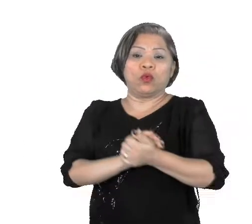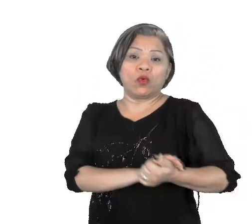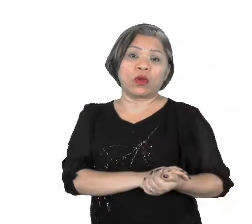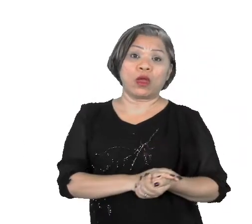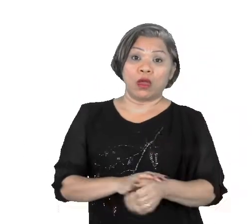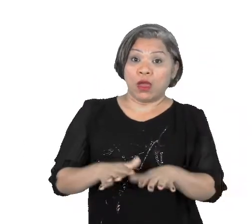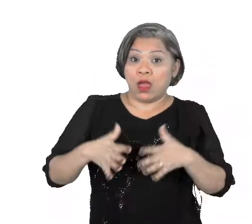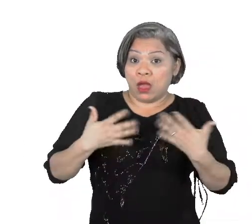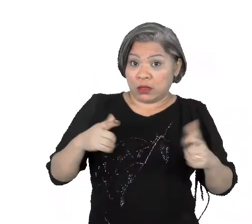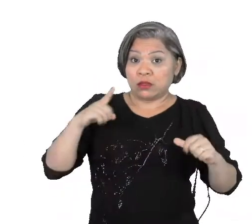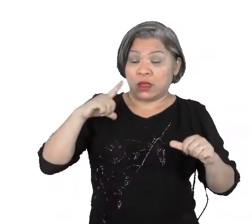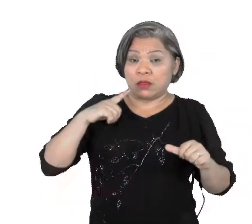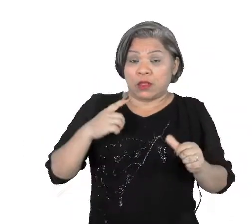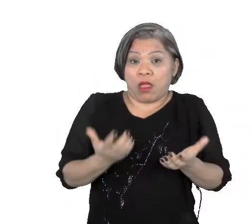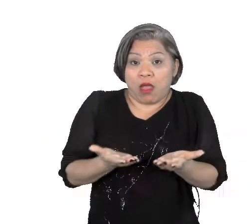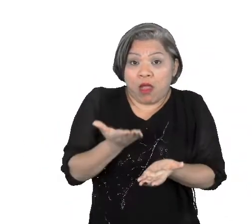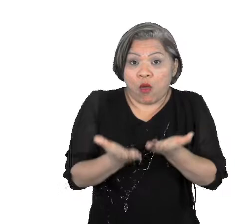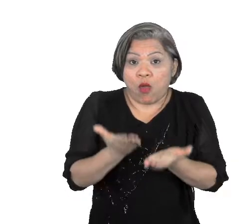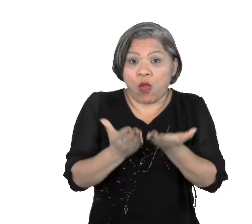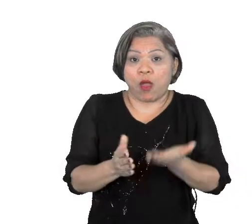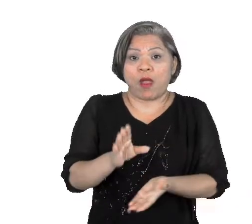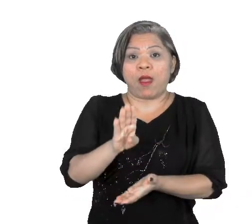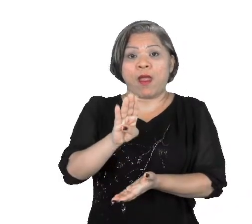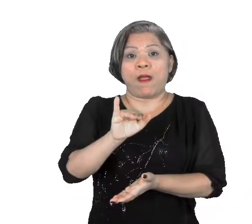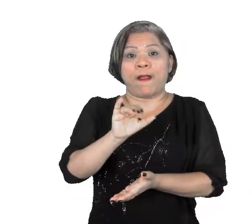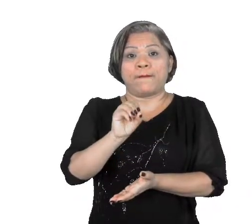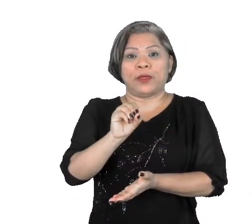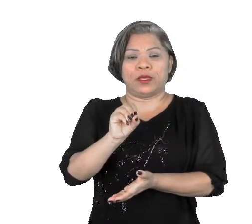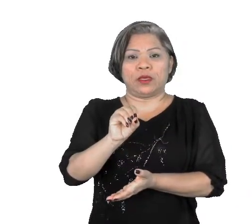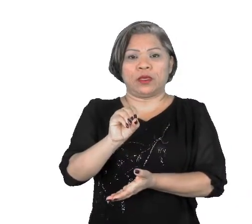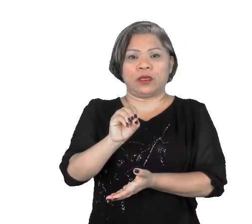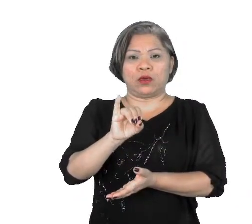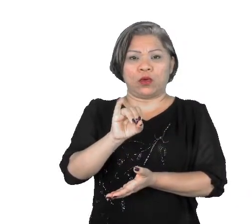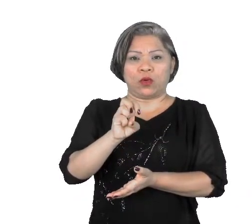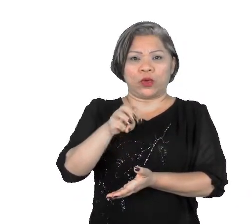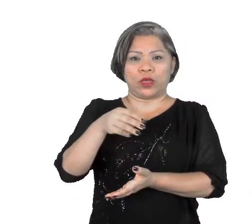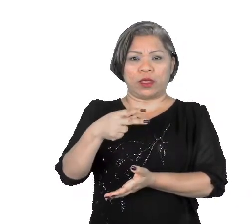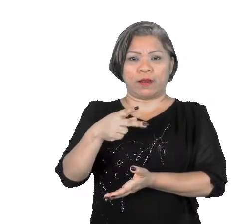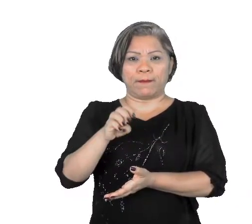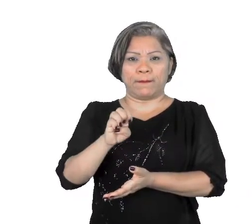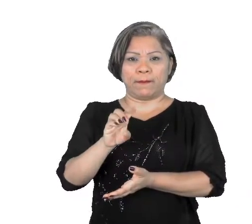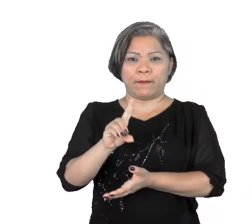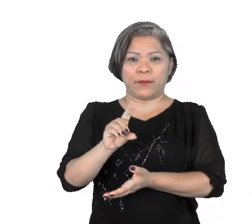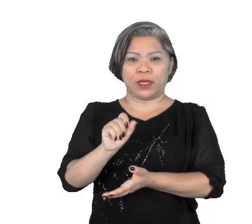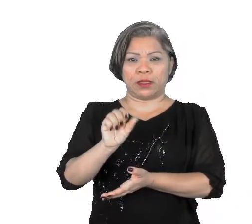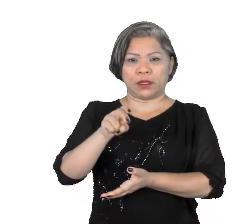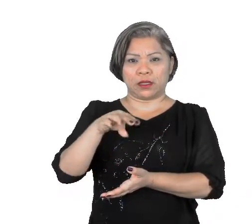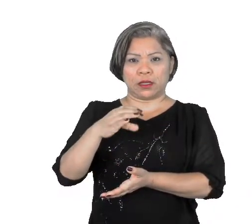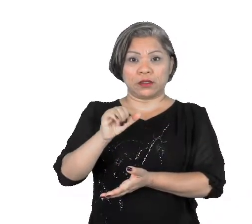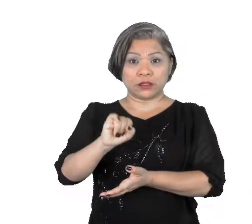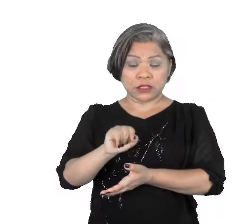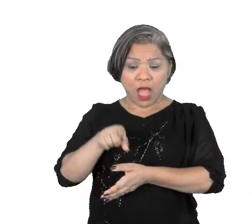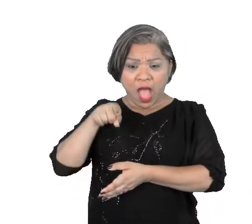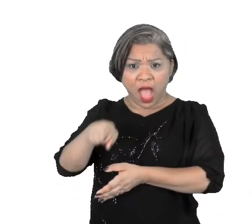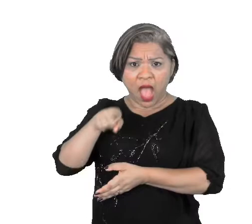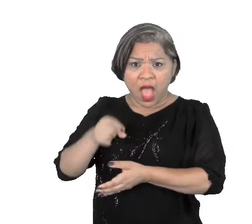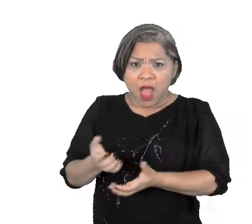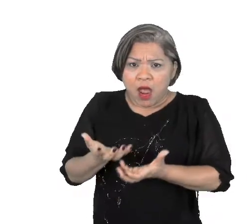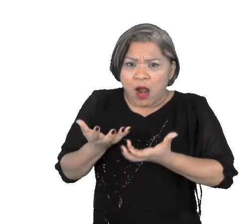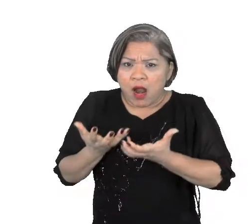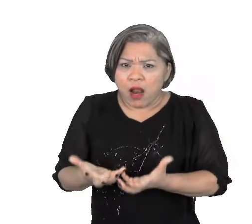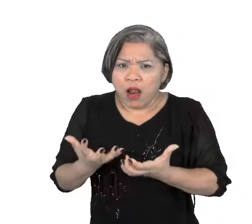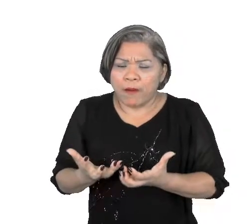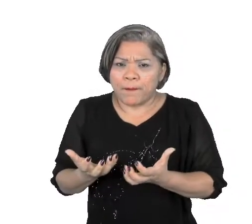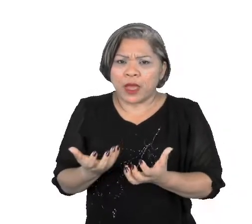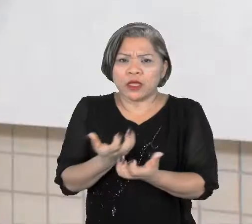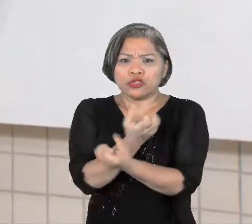uma balança que ela mede qual é a quantidade e o volume dos seus ossos. O quanto de osso você tem no